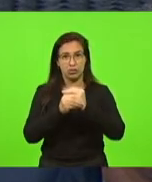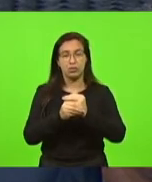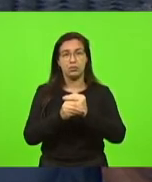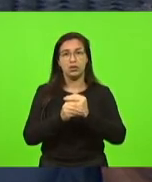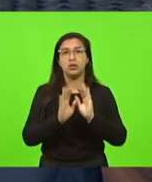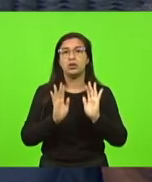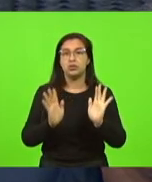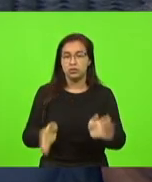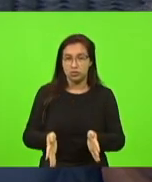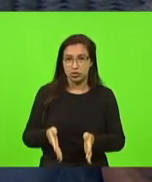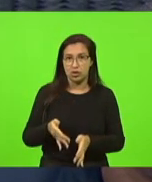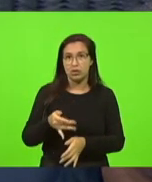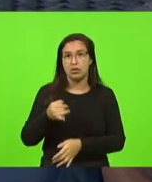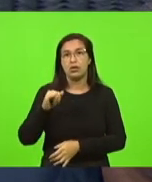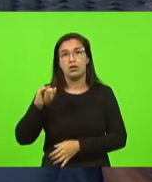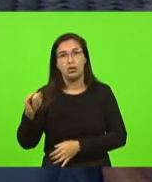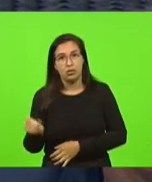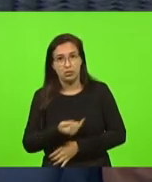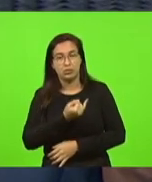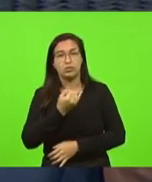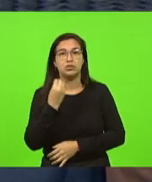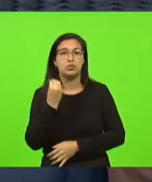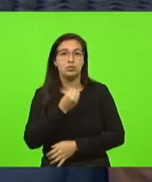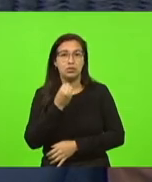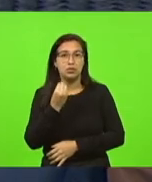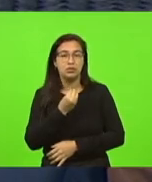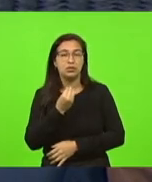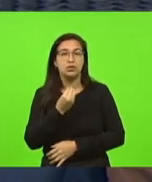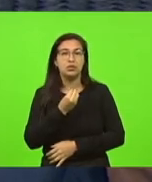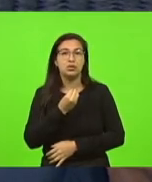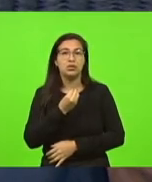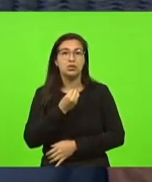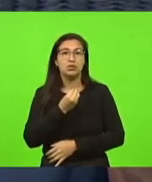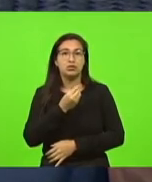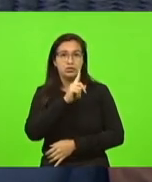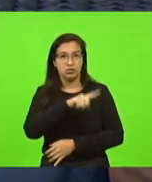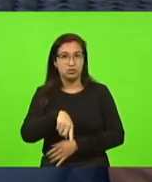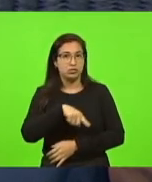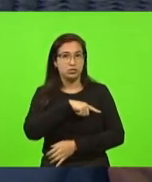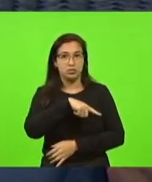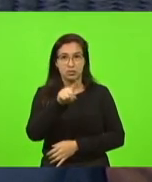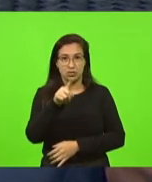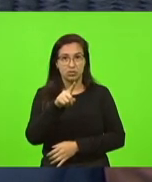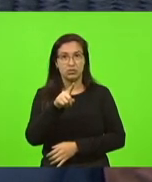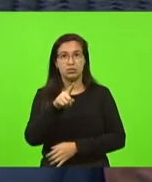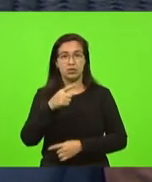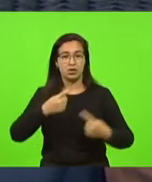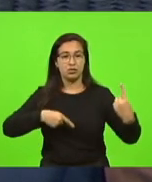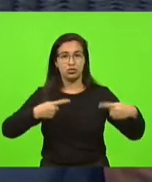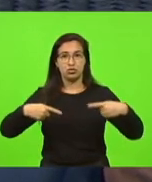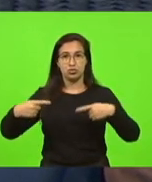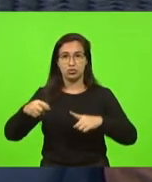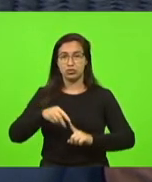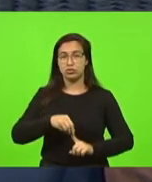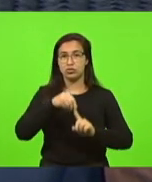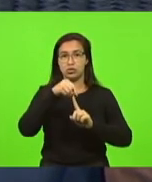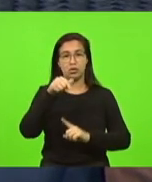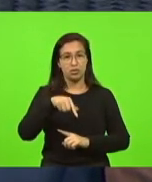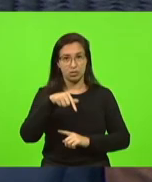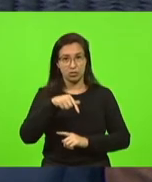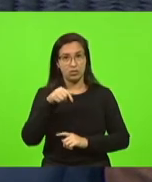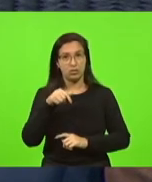essa oportunidade aqui dentro aqui de ter cerceado a oportunidade de discutir, de trazer um destaque para essa casa.